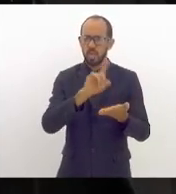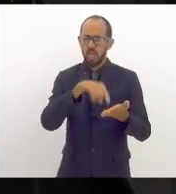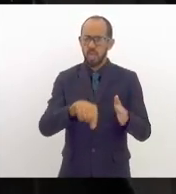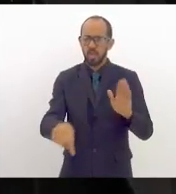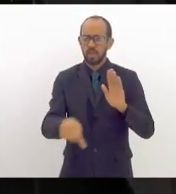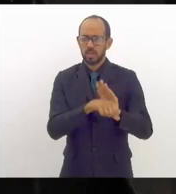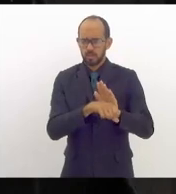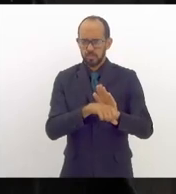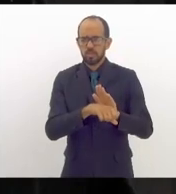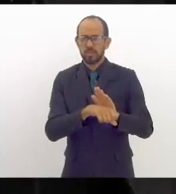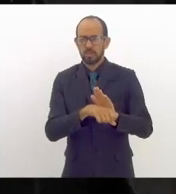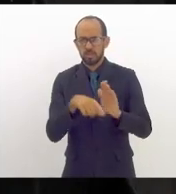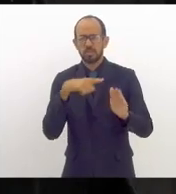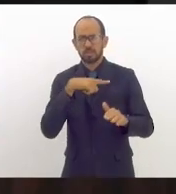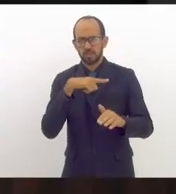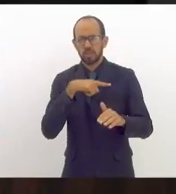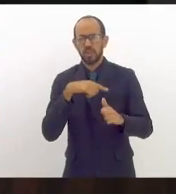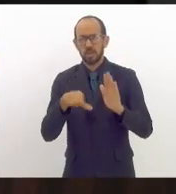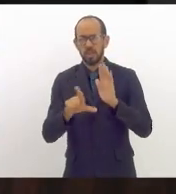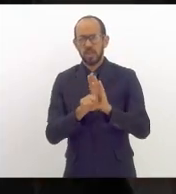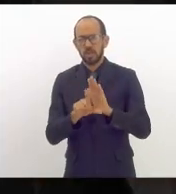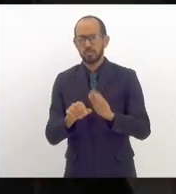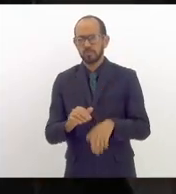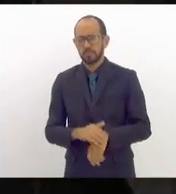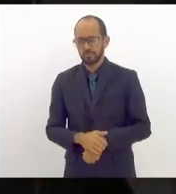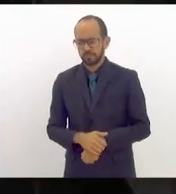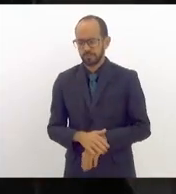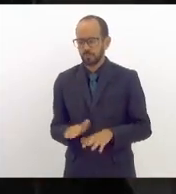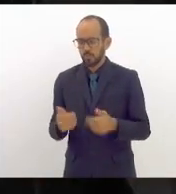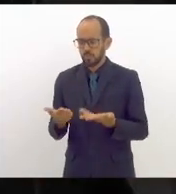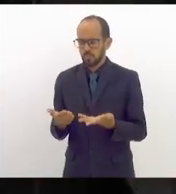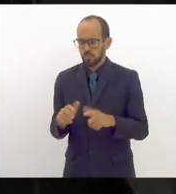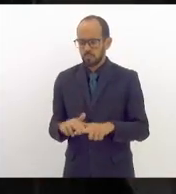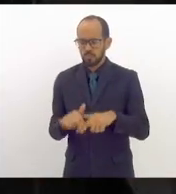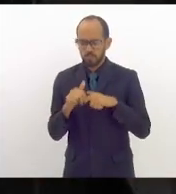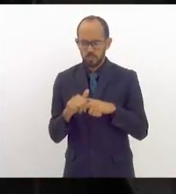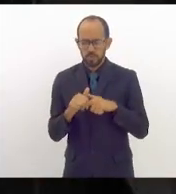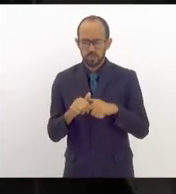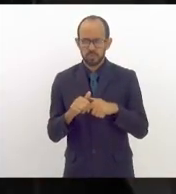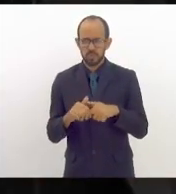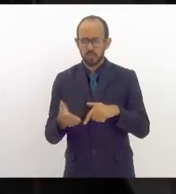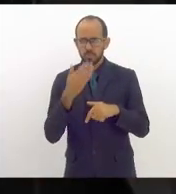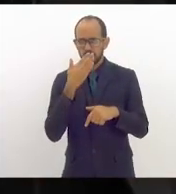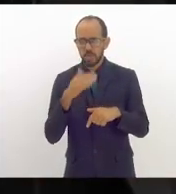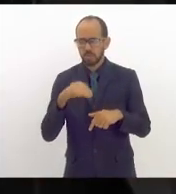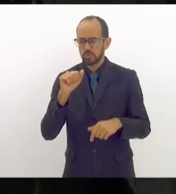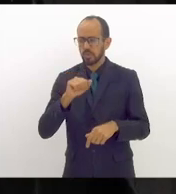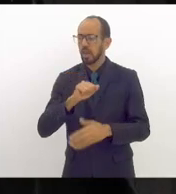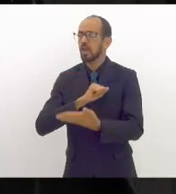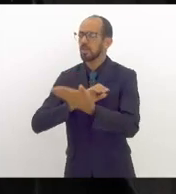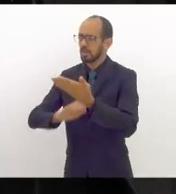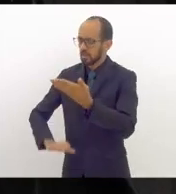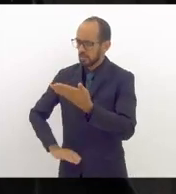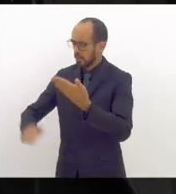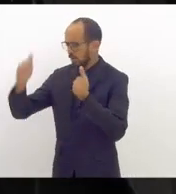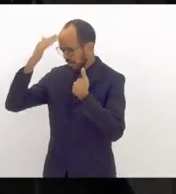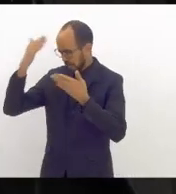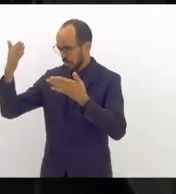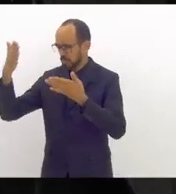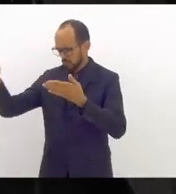tem previsão disso acho importante André agradeço a você diretamente